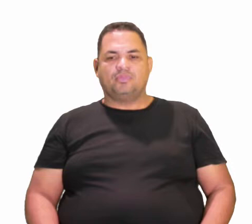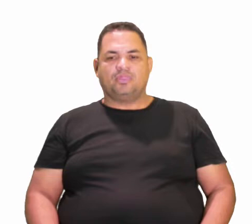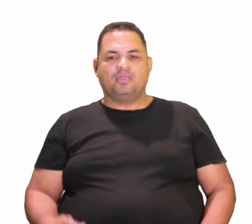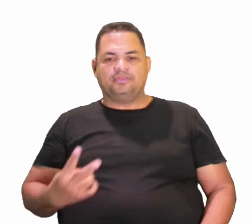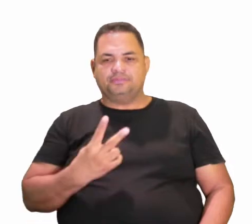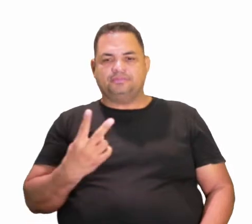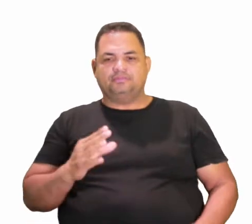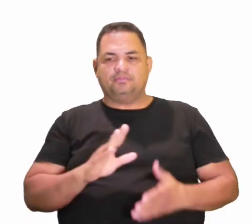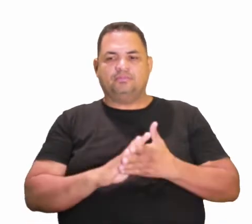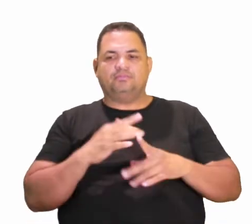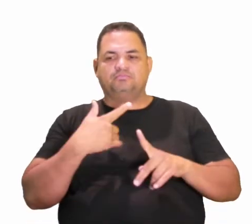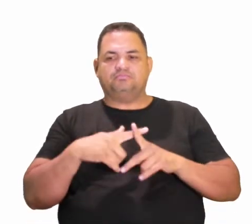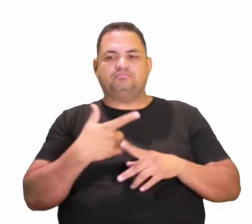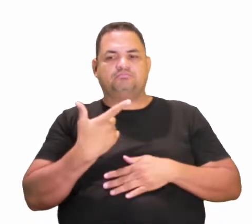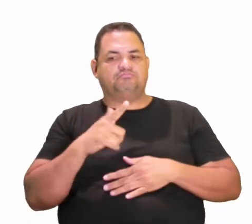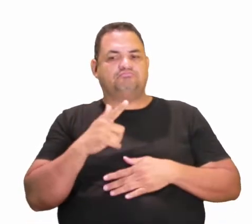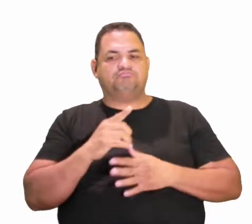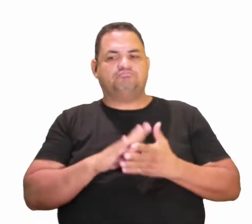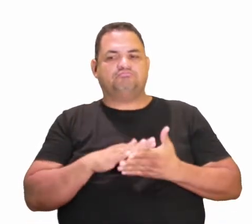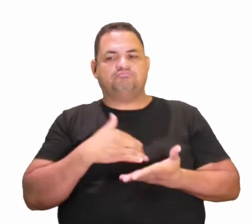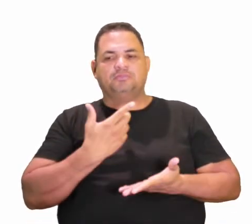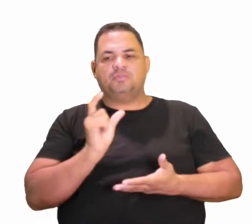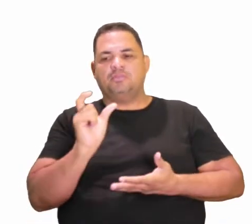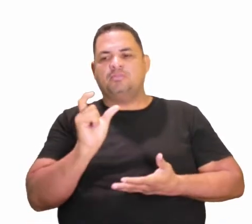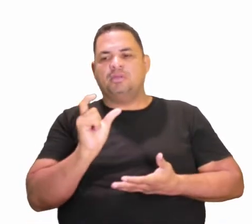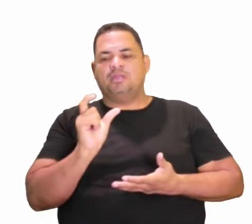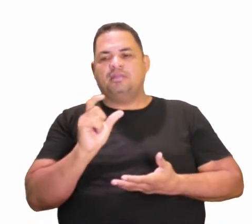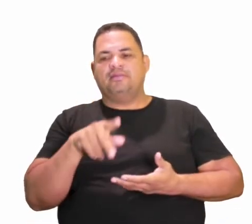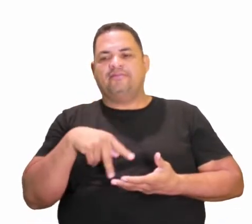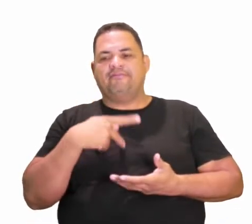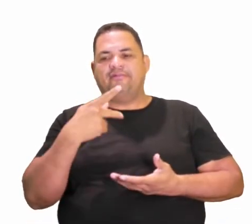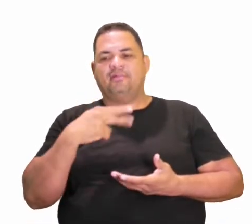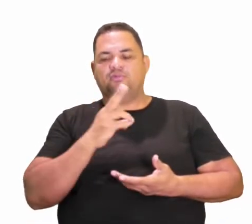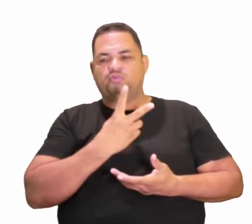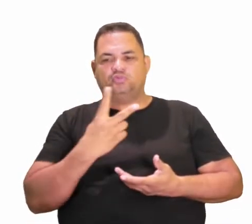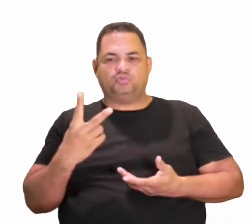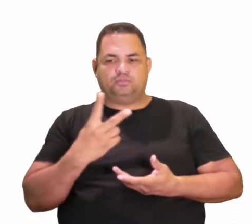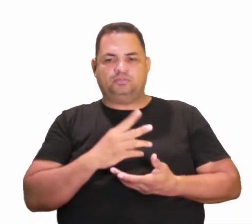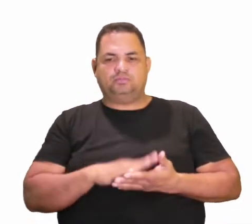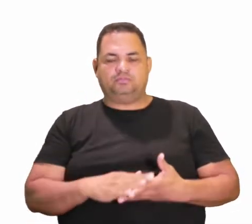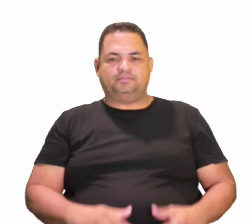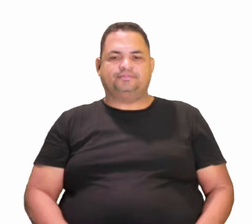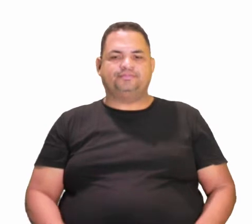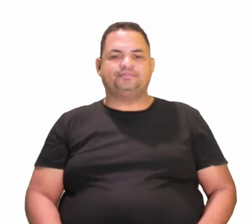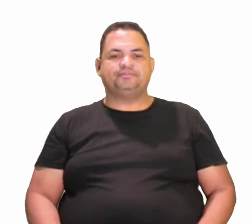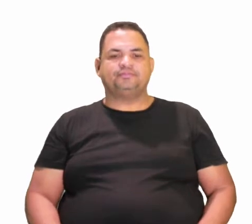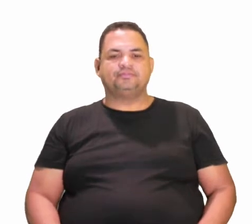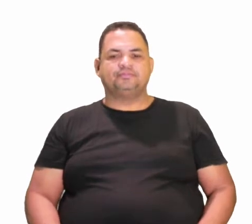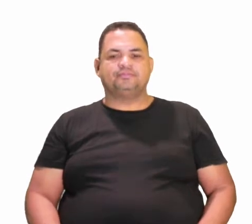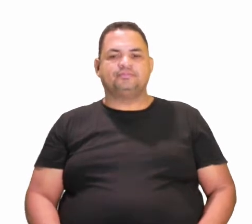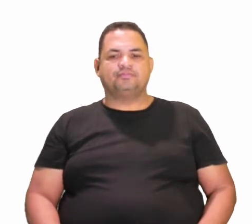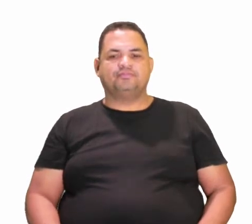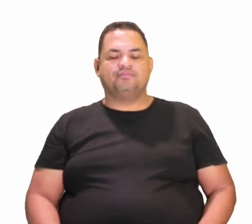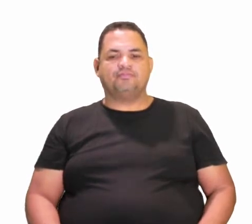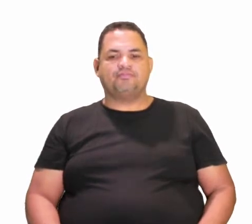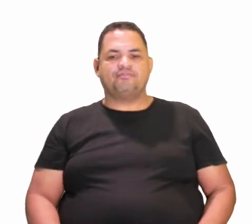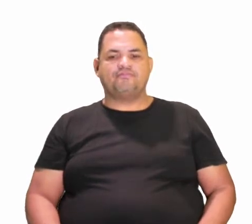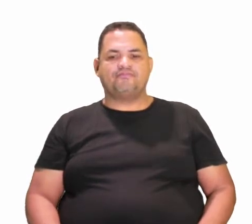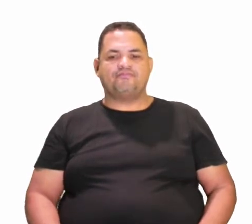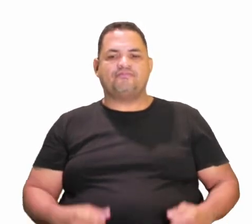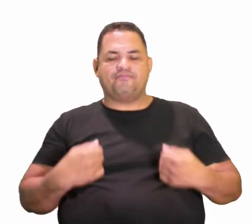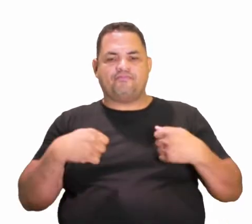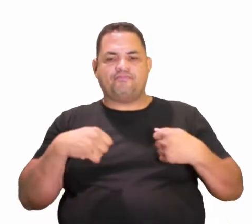uncle, porque não tem um só para falar dos dois, certo? Então, those are my aunt and uncle. Aí você